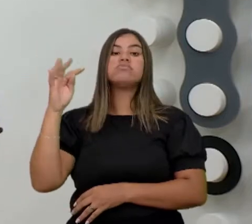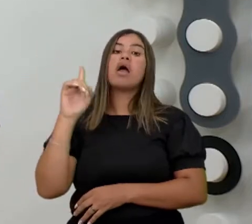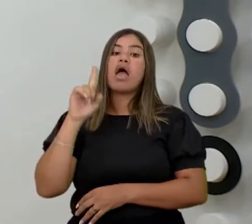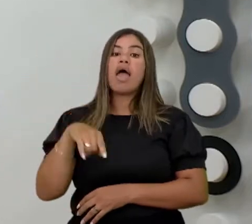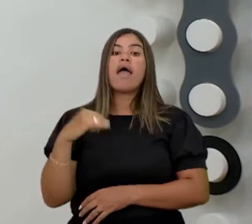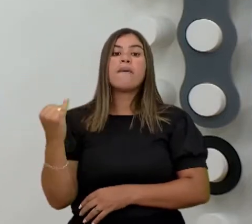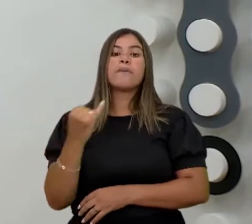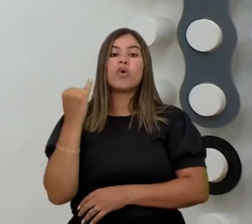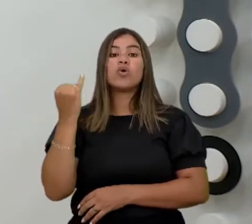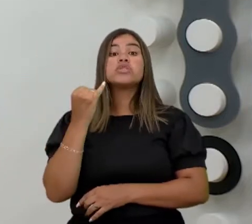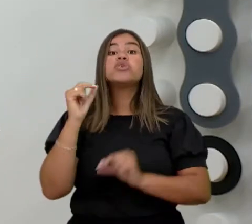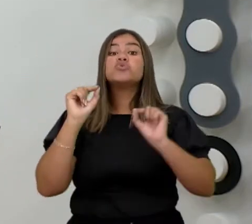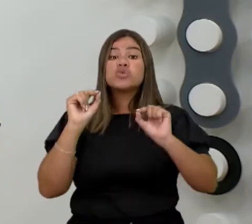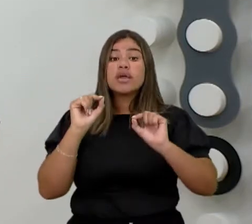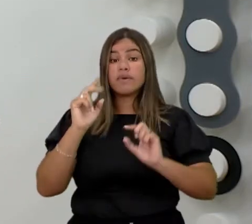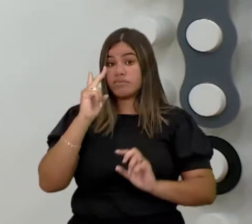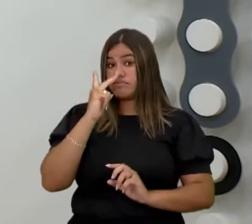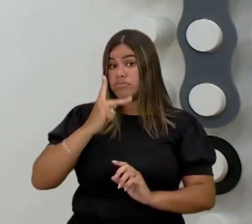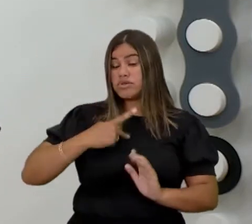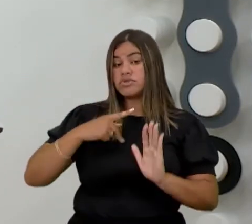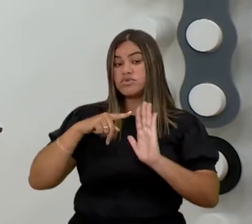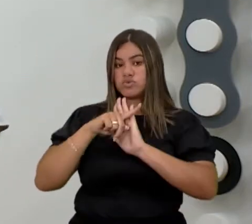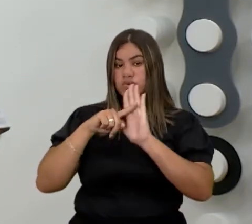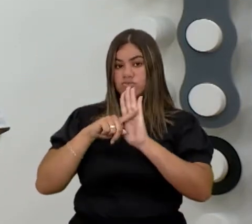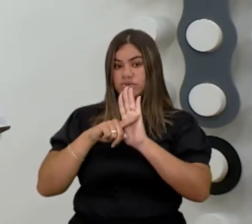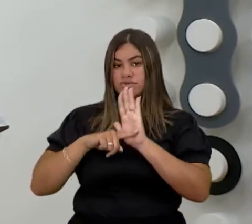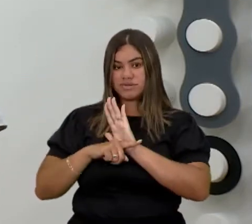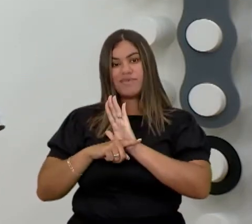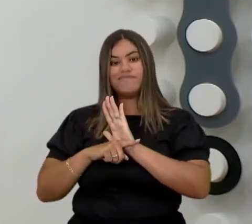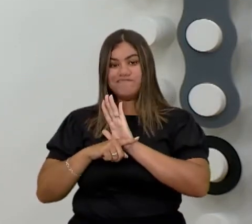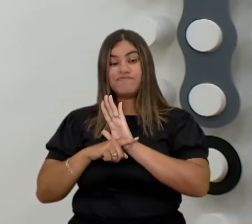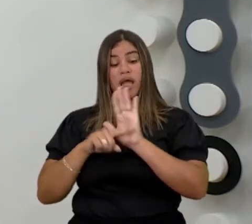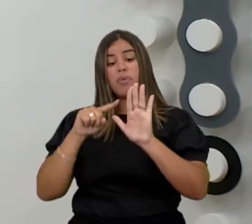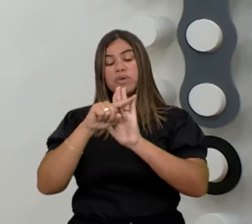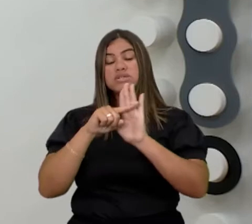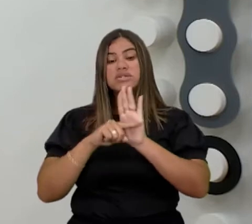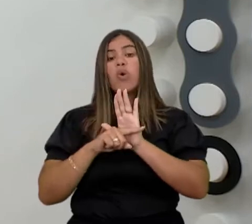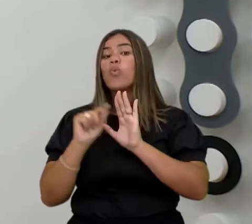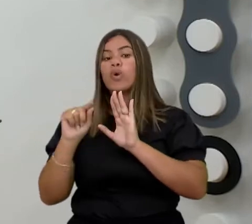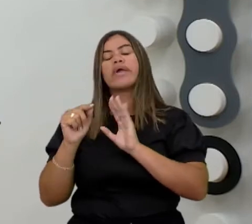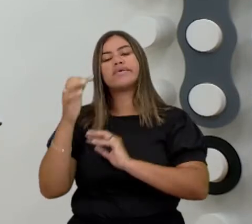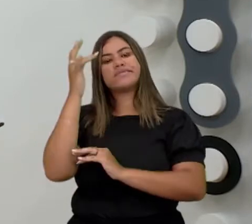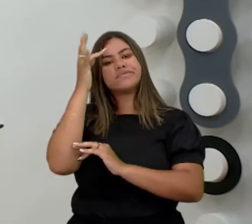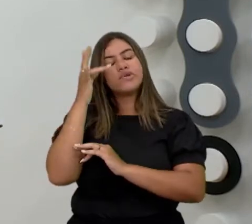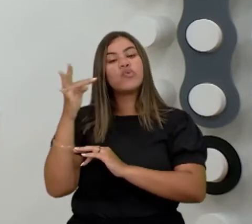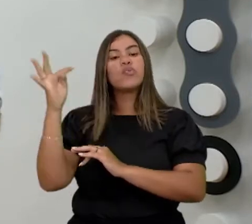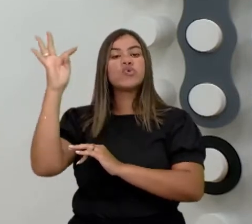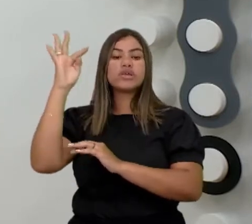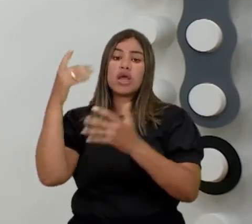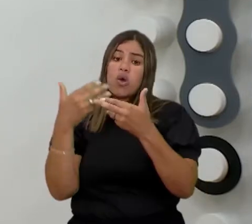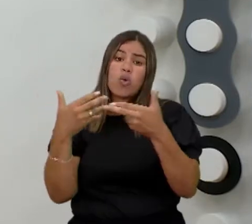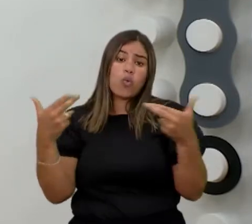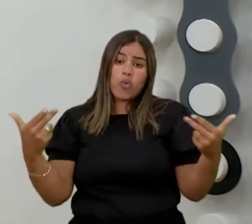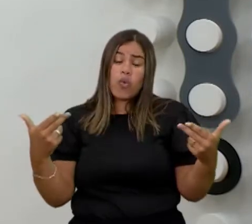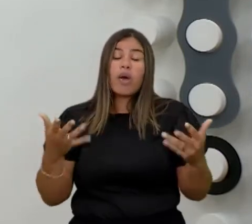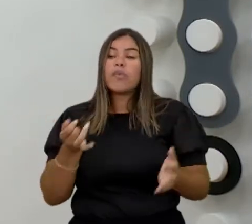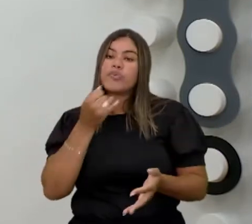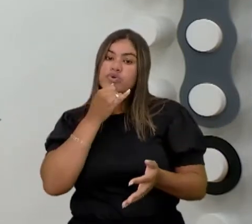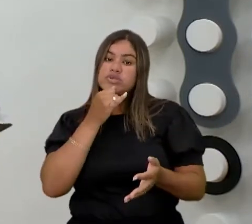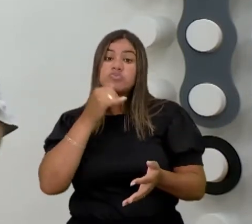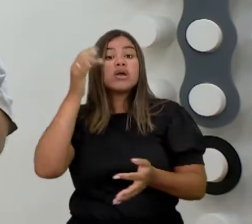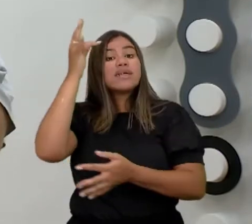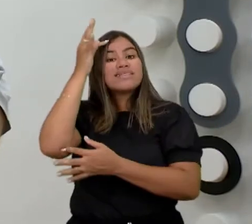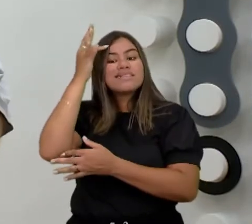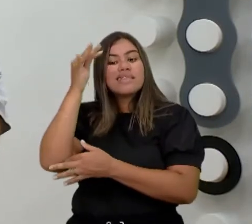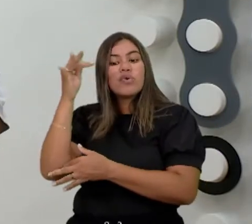estar pesquisando, né, outras teorias, né, porque quando a gente fala em teoria, é um estudo, né? Não é